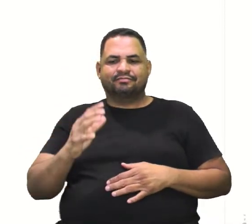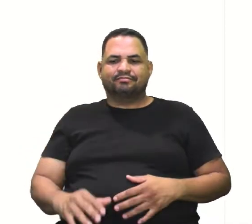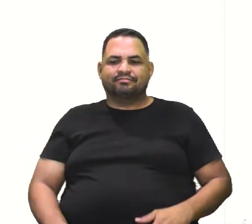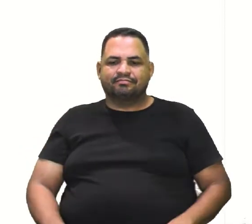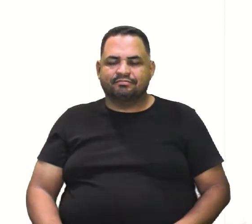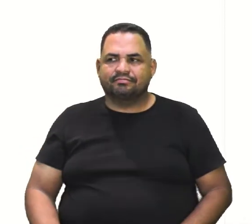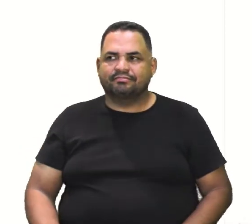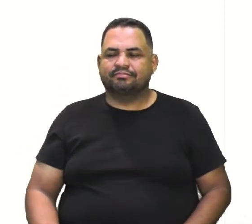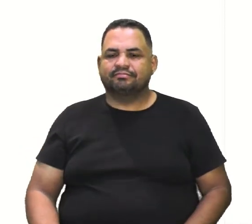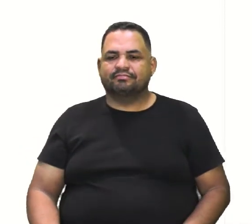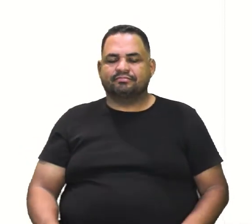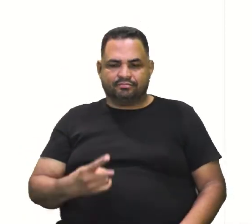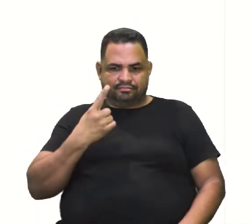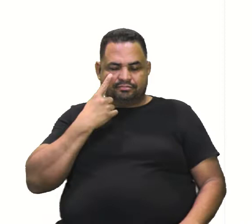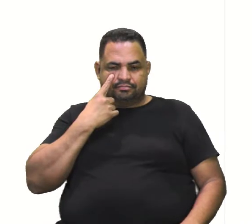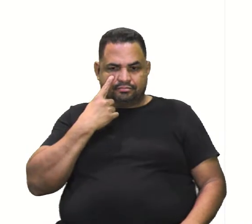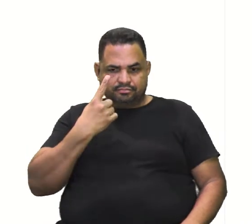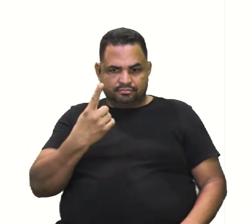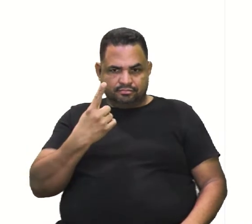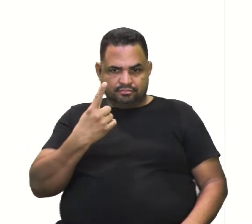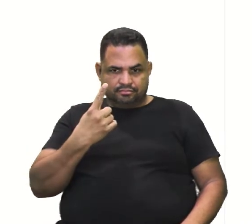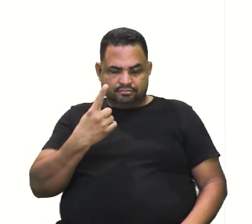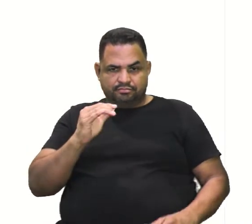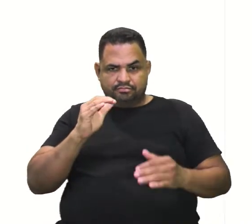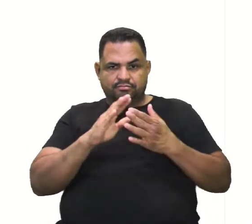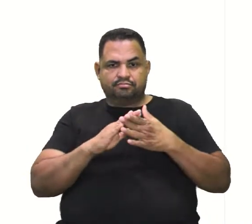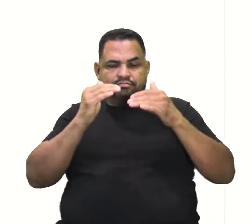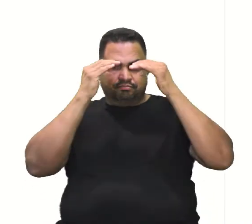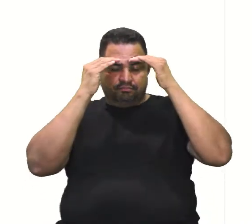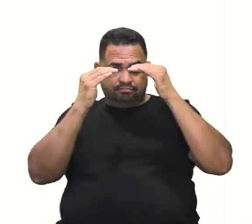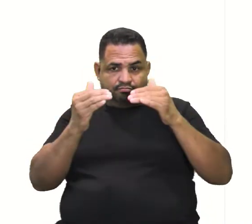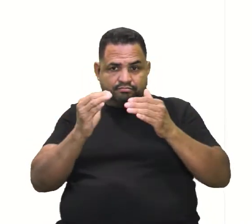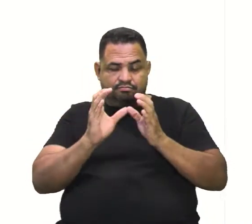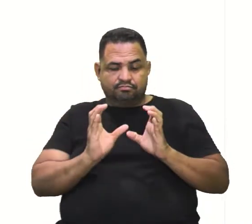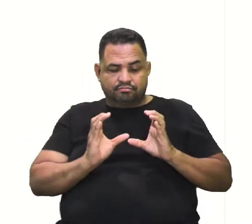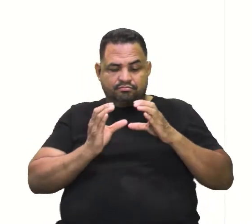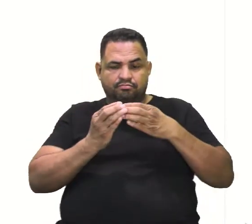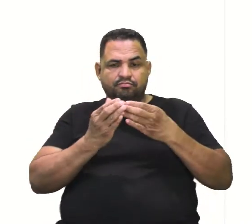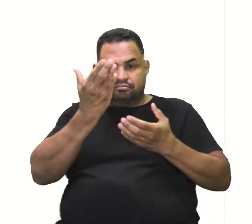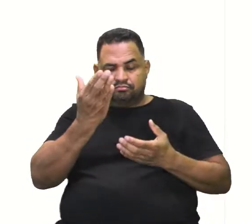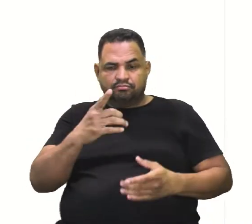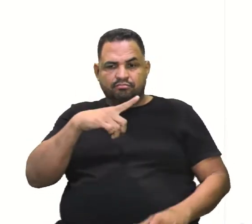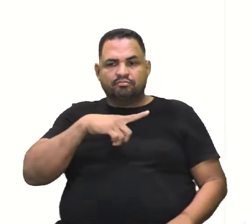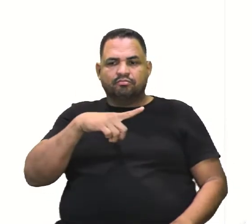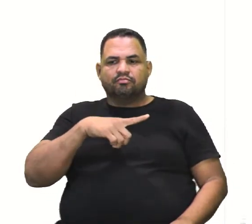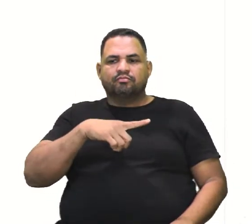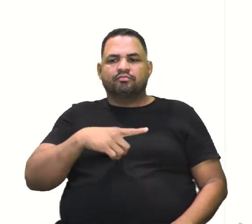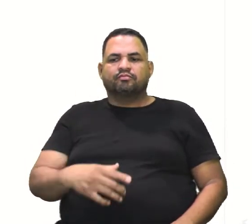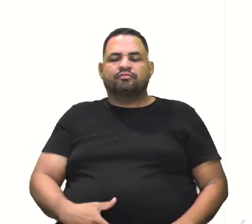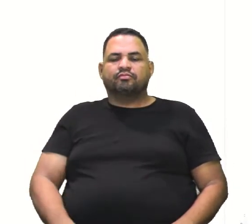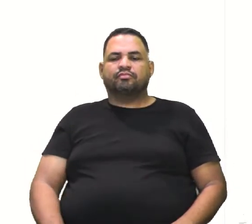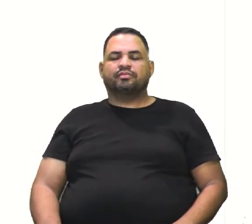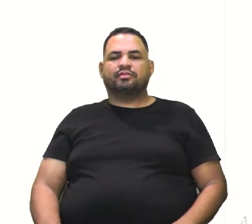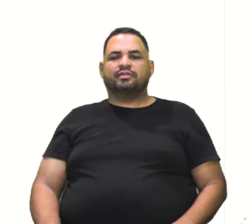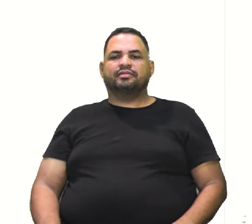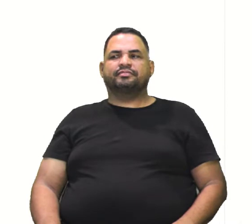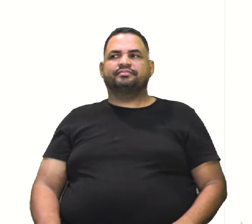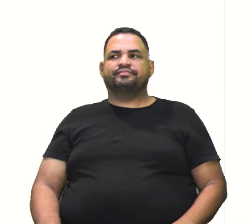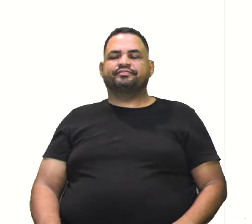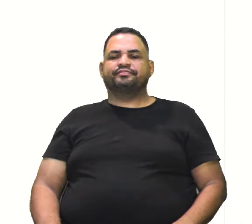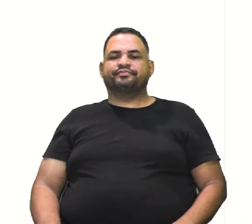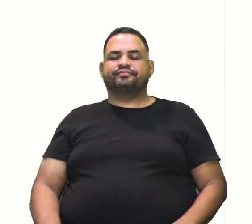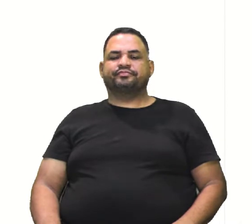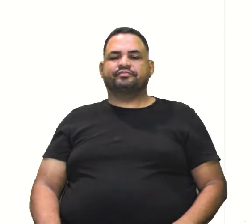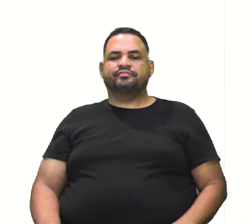gente tem que fazer, observando, respeitando os conjuntos em questão, tá?